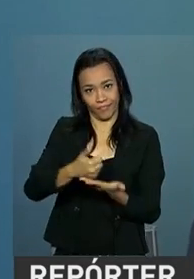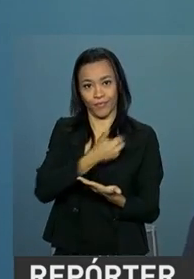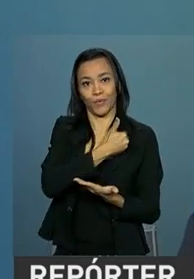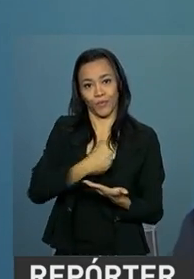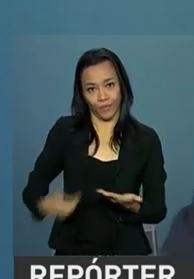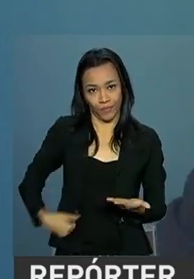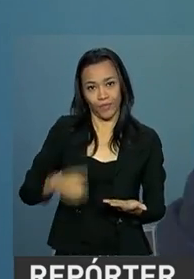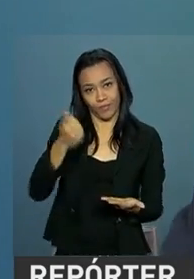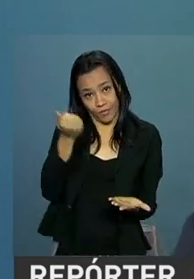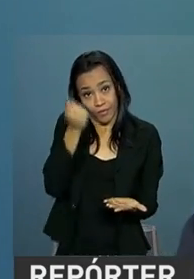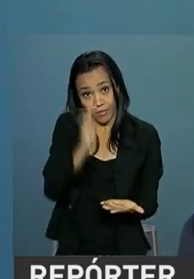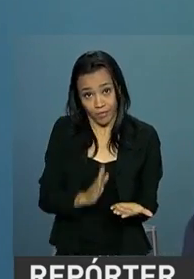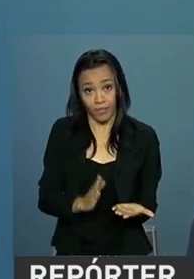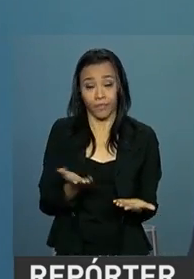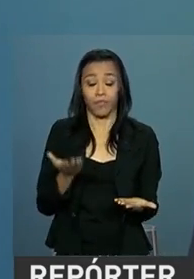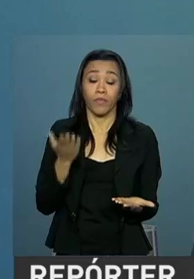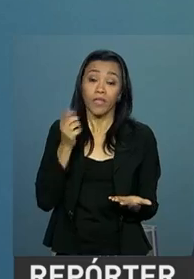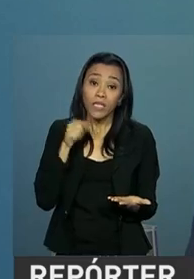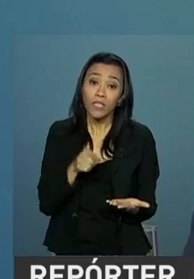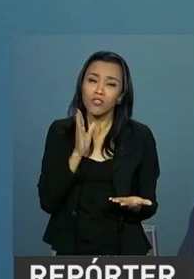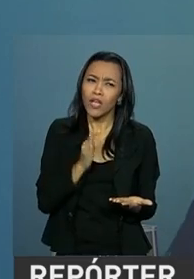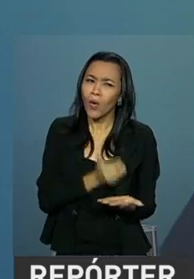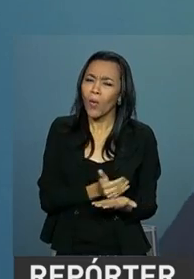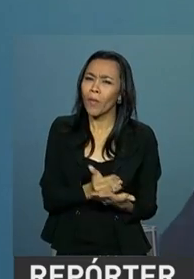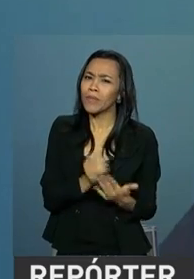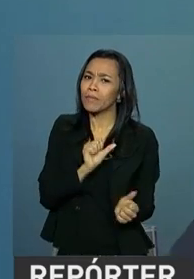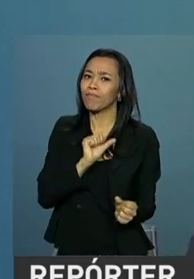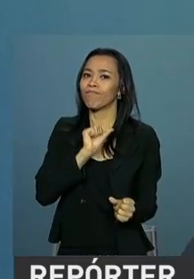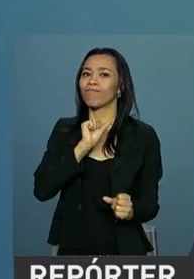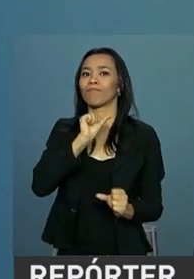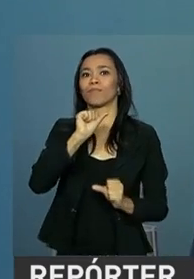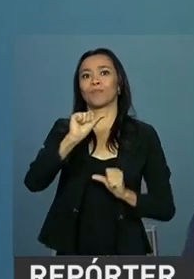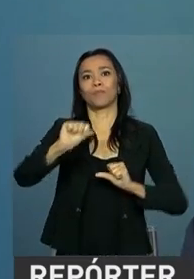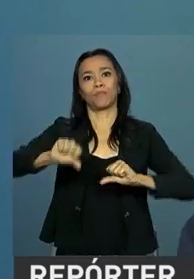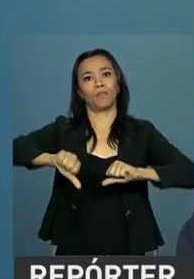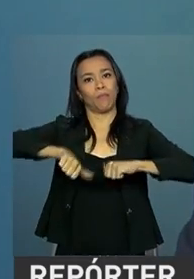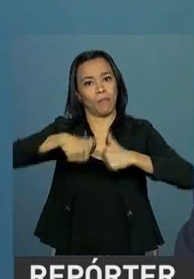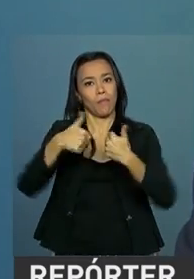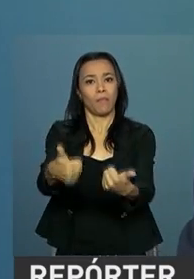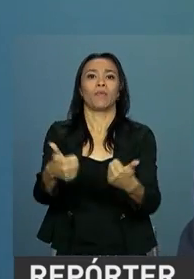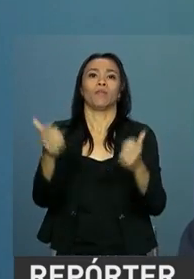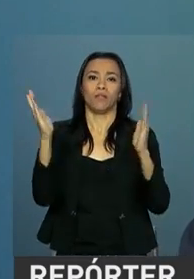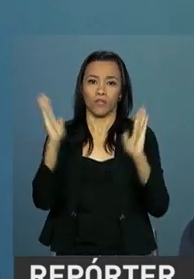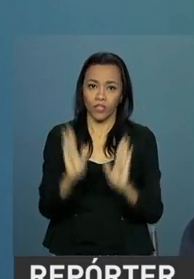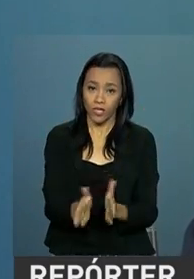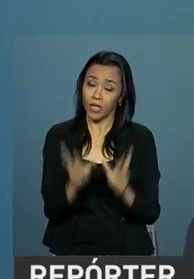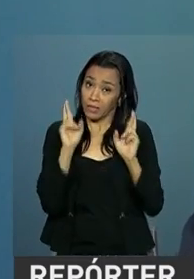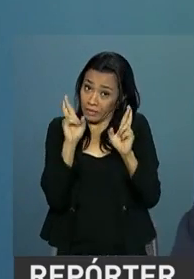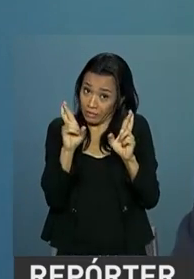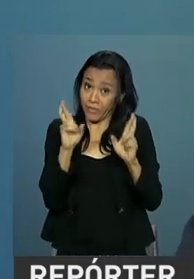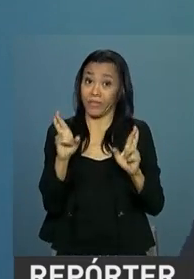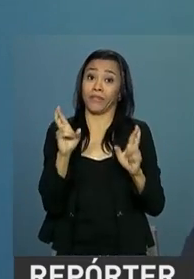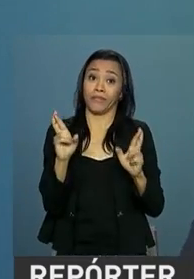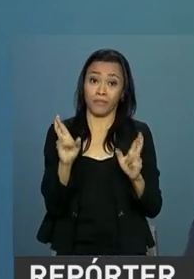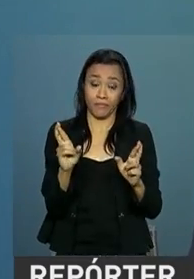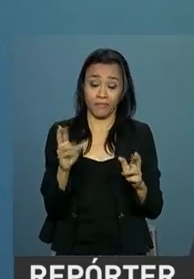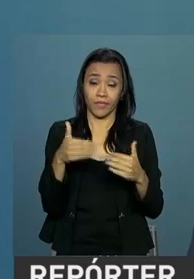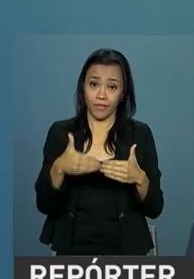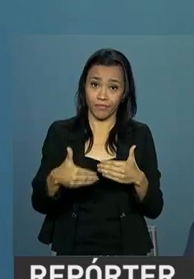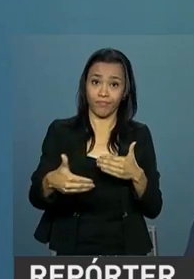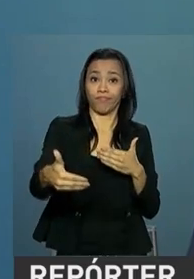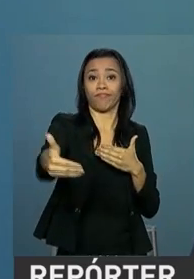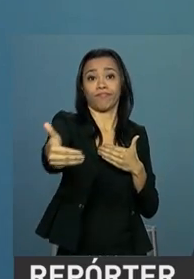isto já começa a ser revertido e certamente esperamos e contamos com a reversão importante